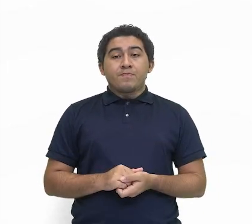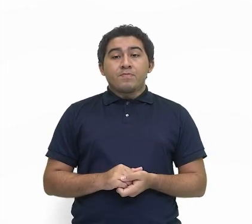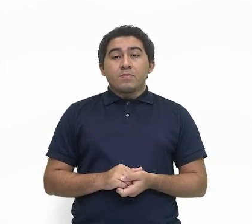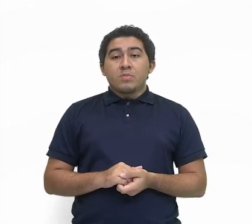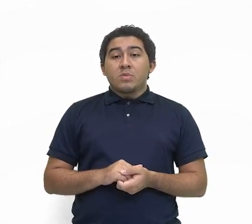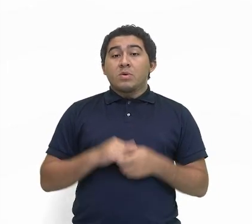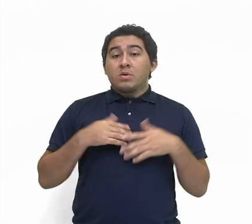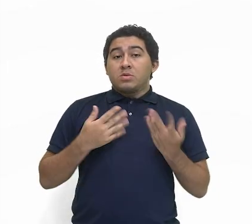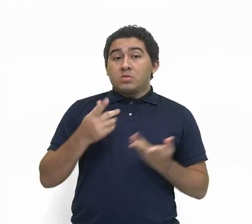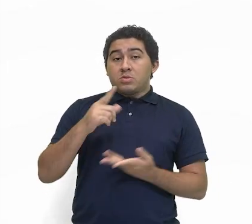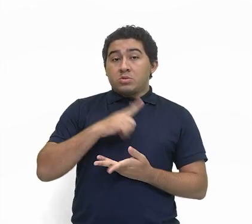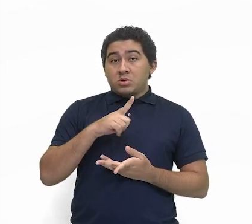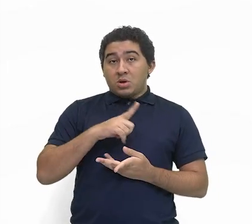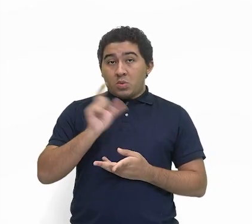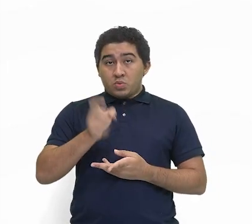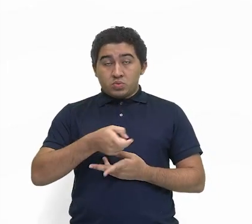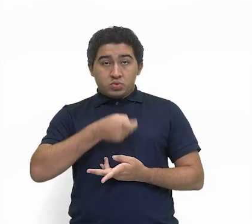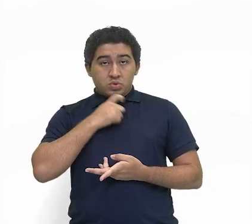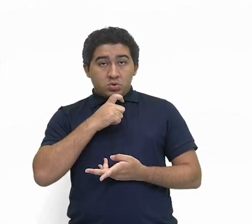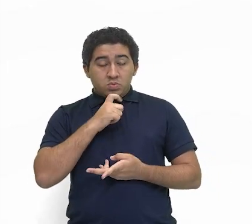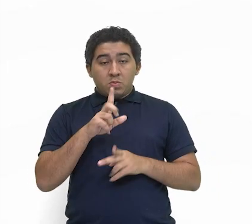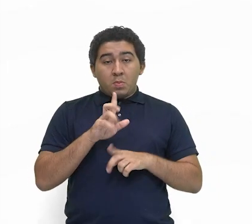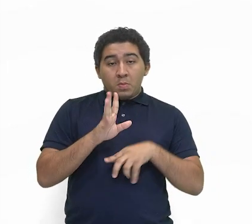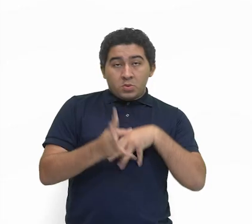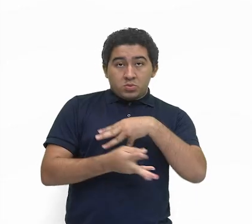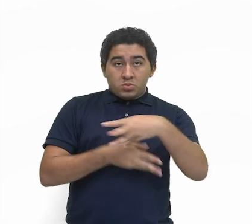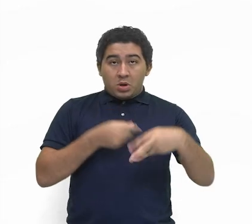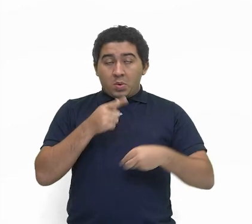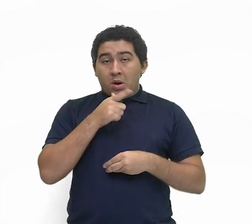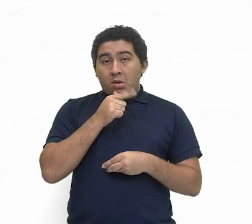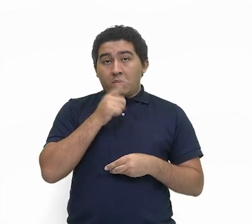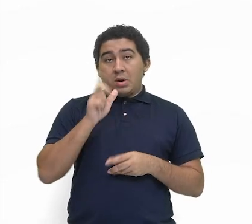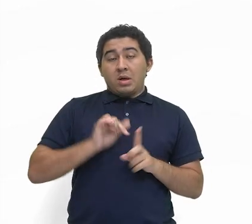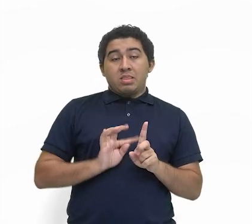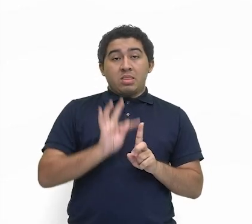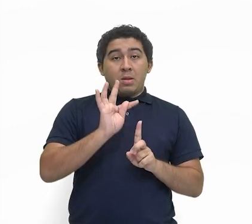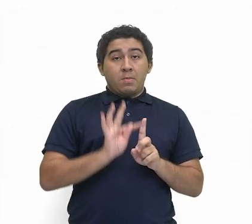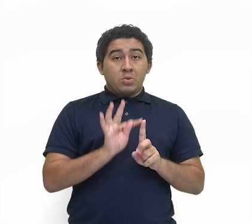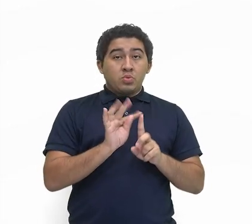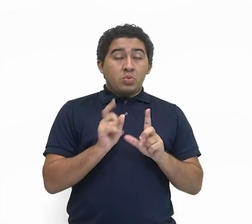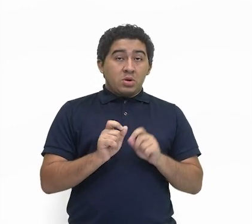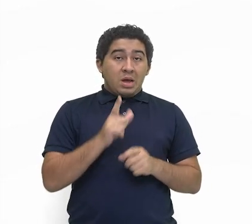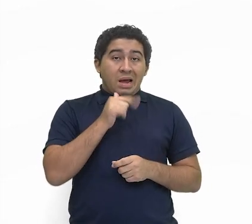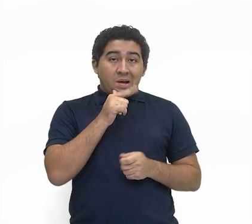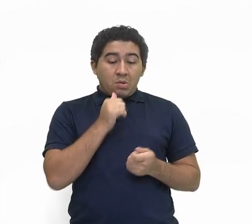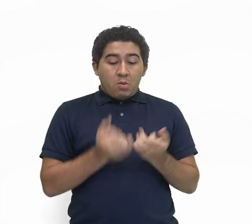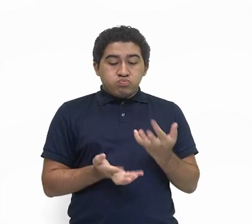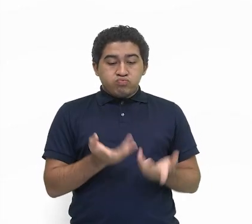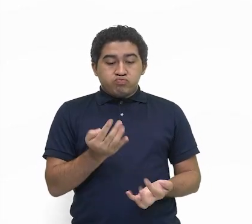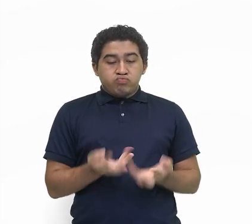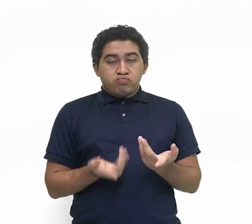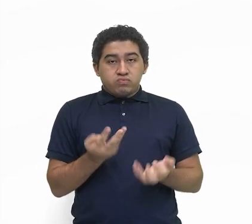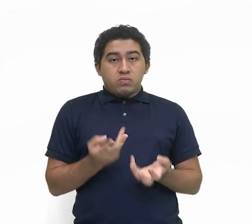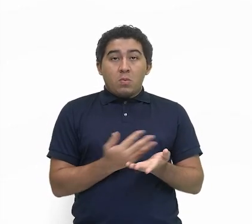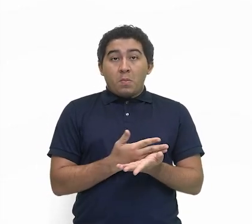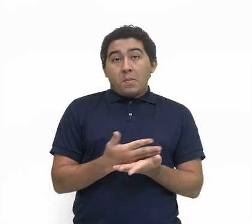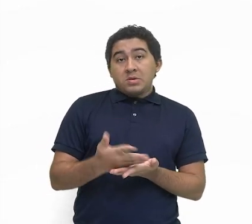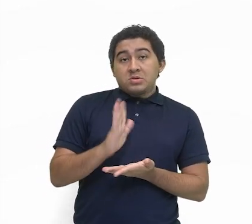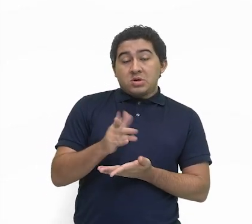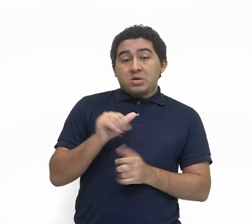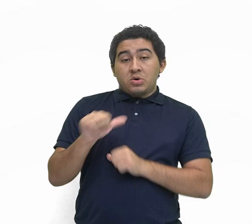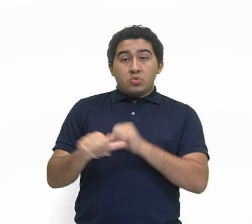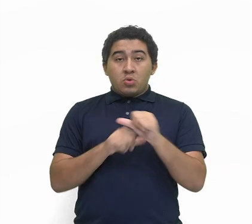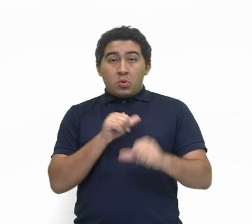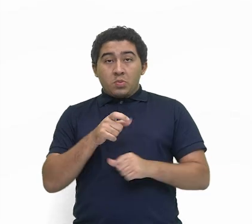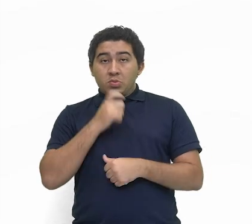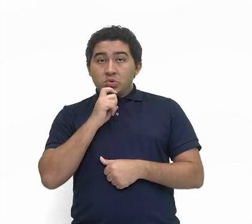a gente diz que essa temperatura é a temperatura de fusão da água. É quando a água está se tornando gelo